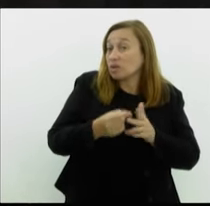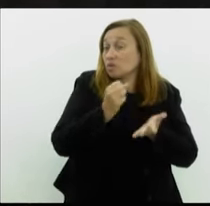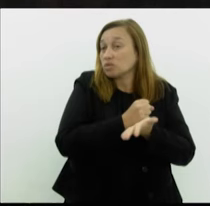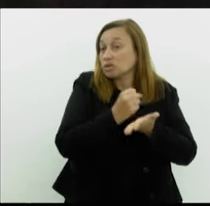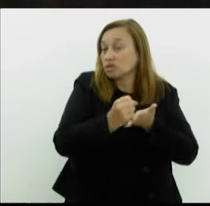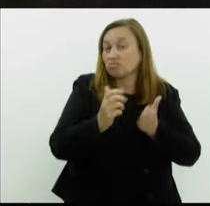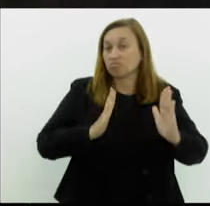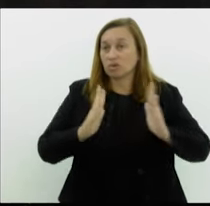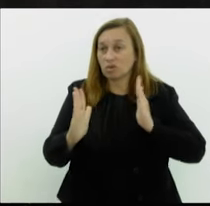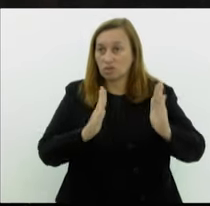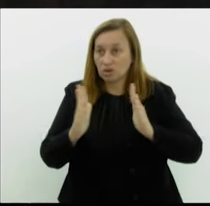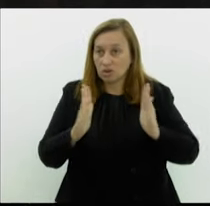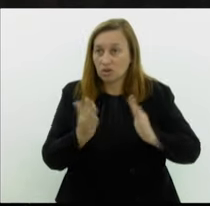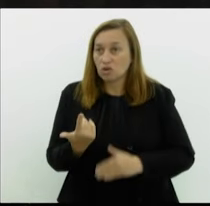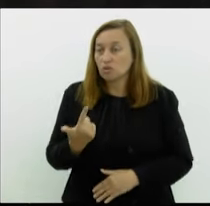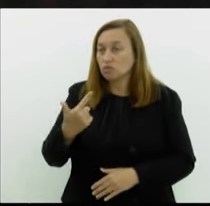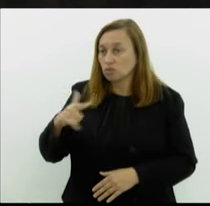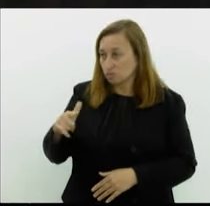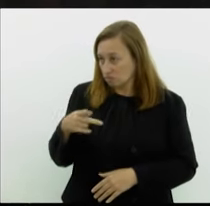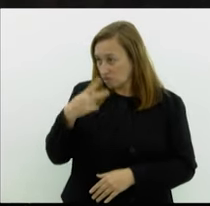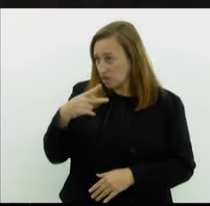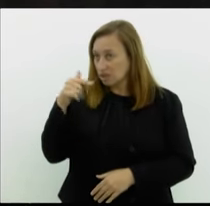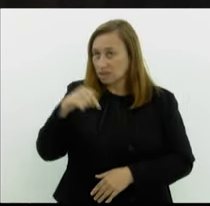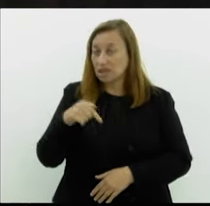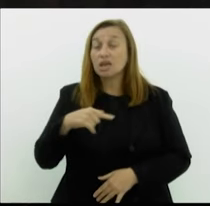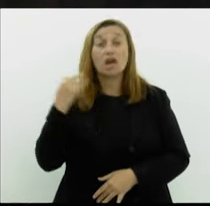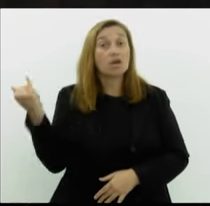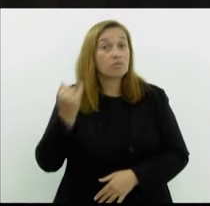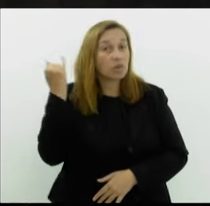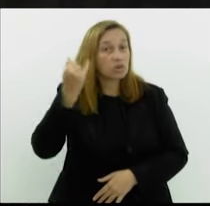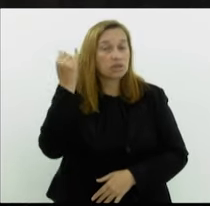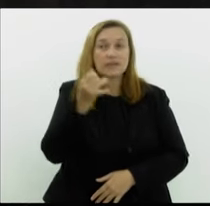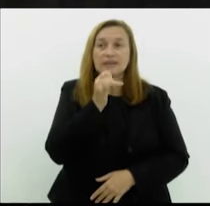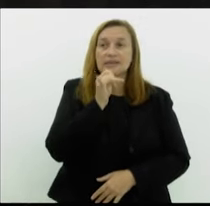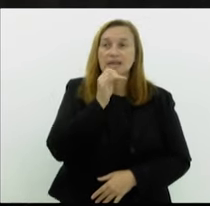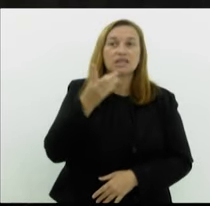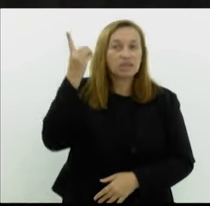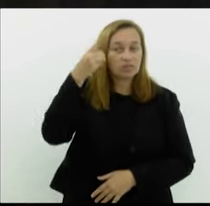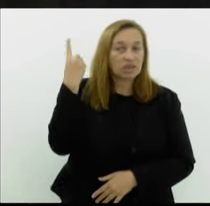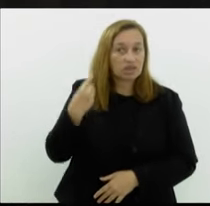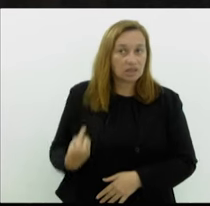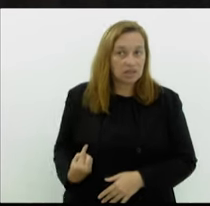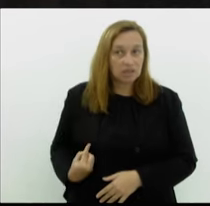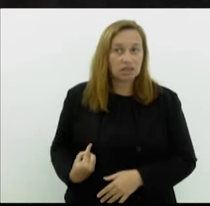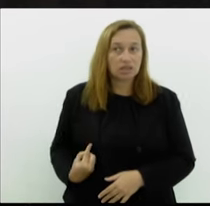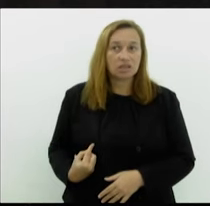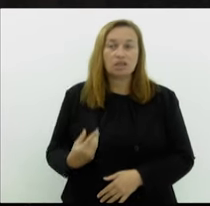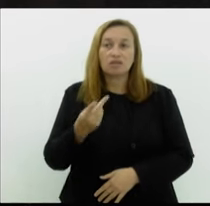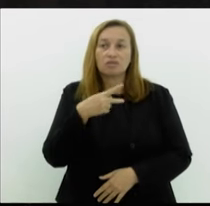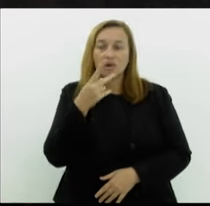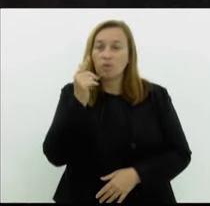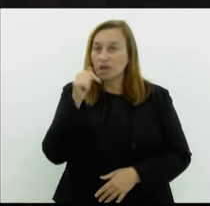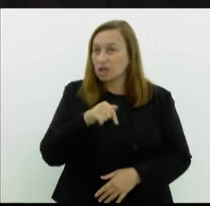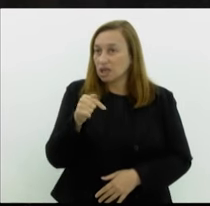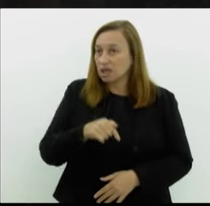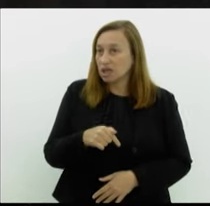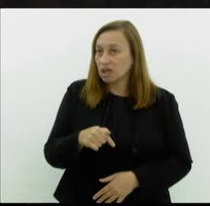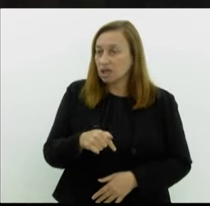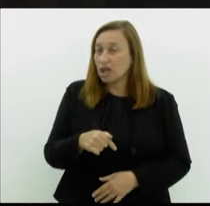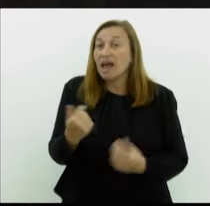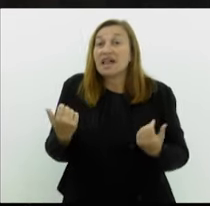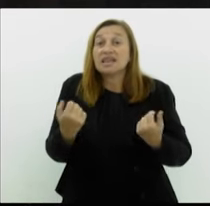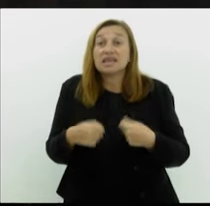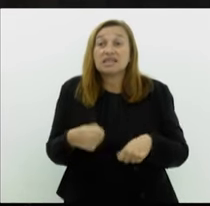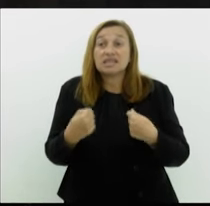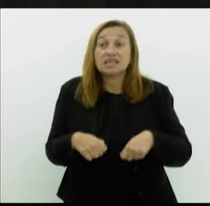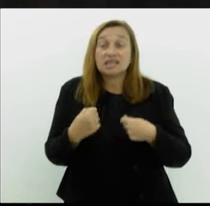temporária. Os debates aqui impostos são importantes, por exemplo, a deputada Dani Balbi trouxe a lume aqui a